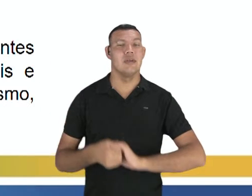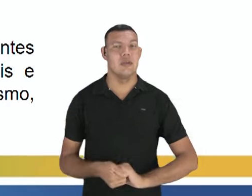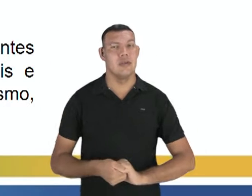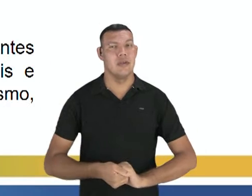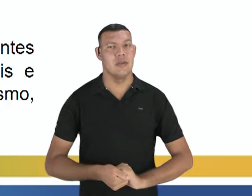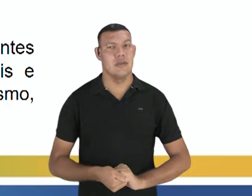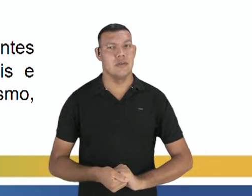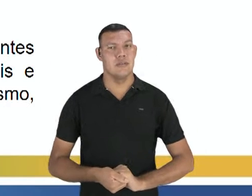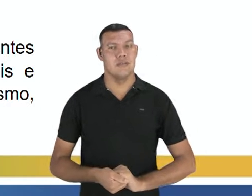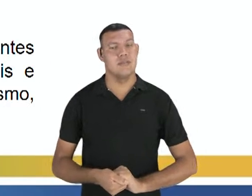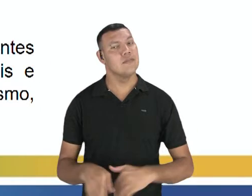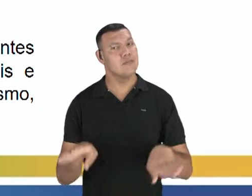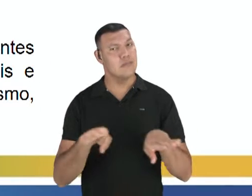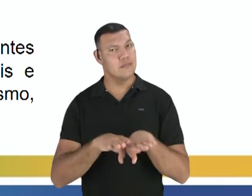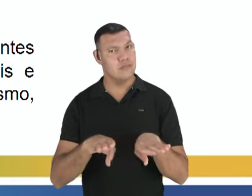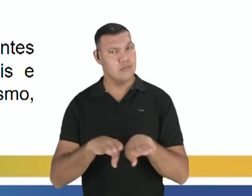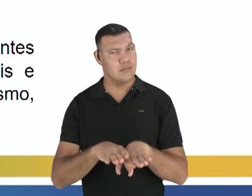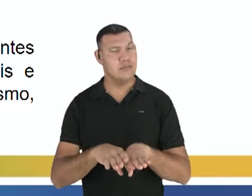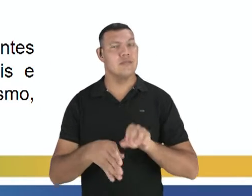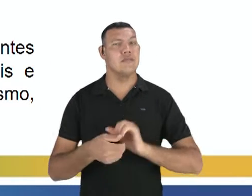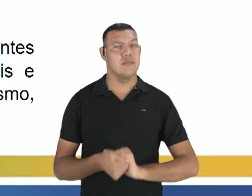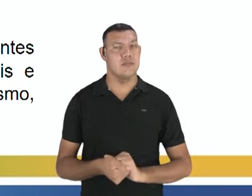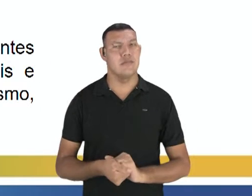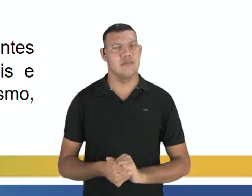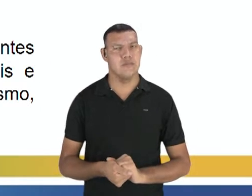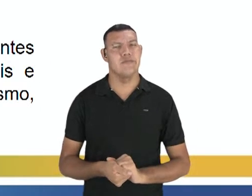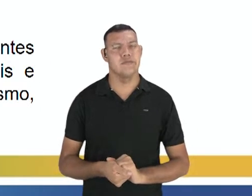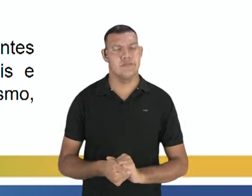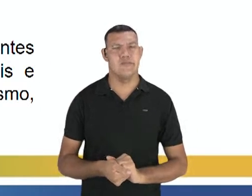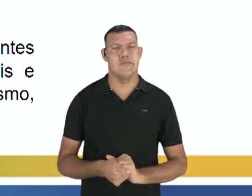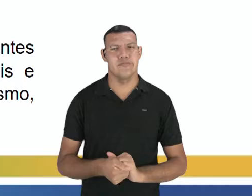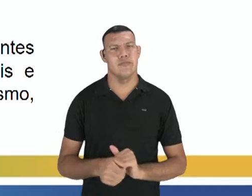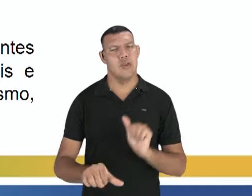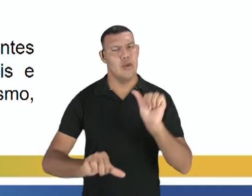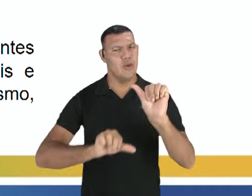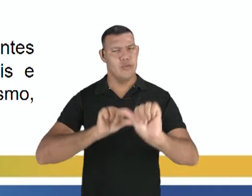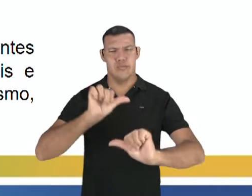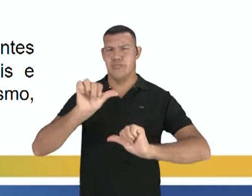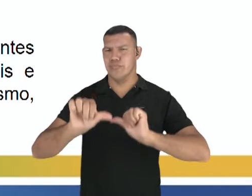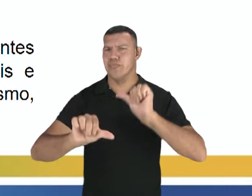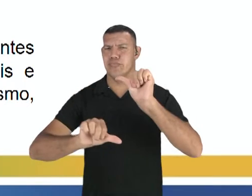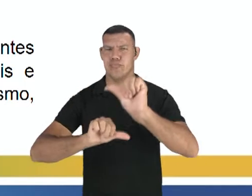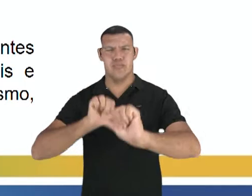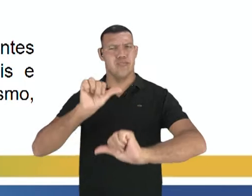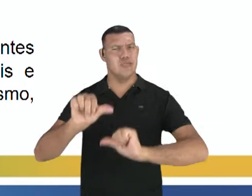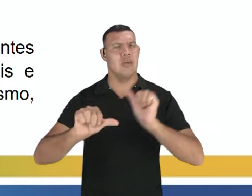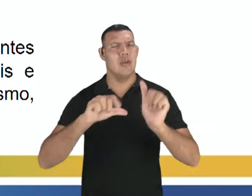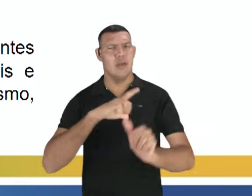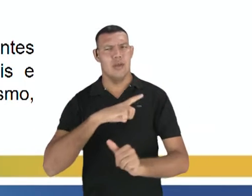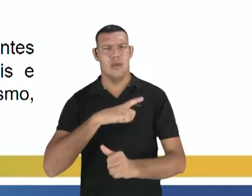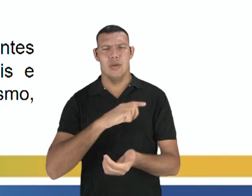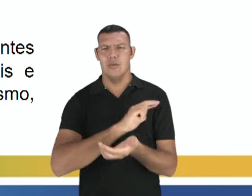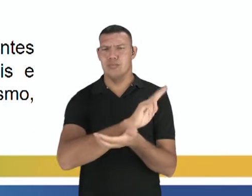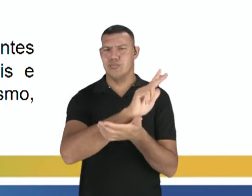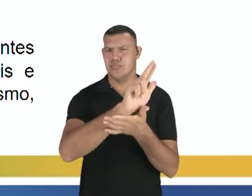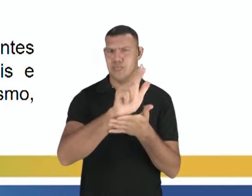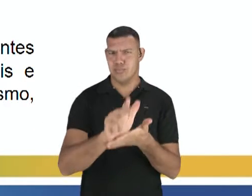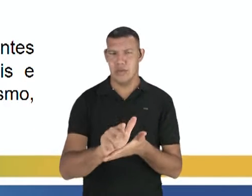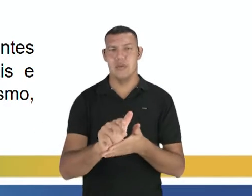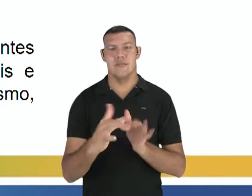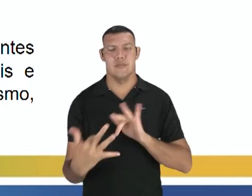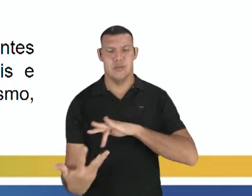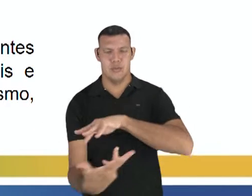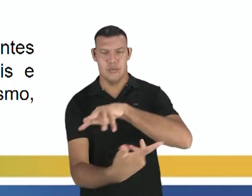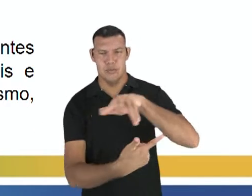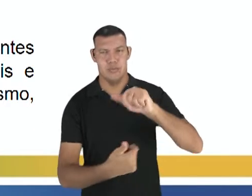sobrenaturais, e também elas é muito variável, né? Existem diversas religiões pelo mundo. Até o